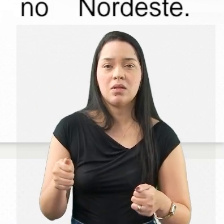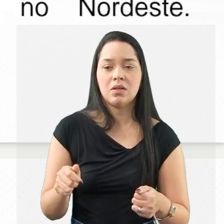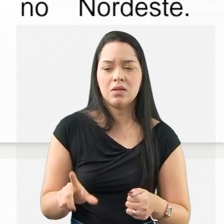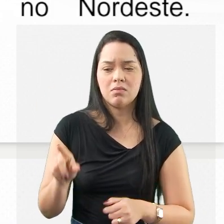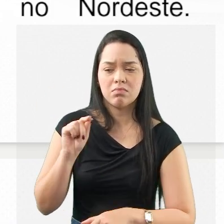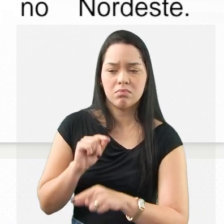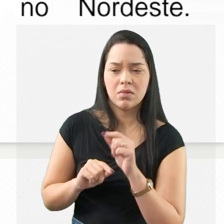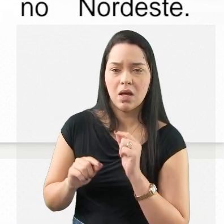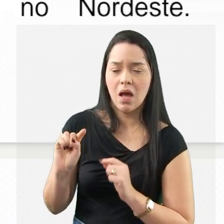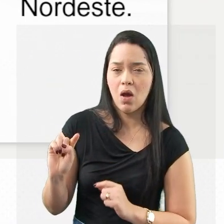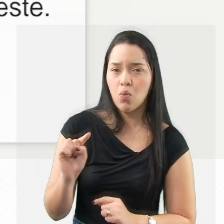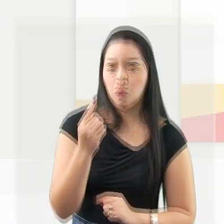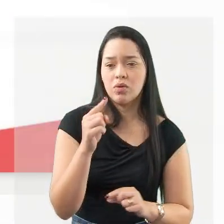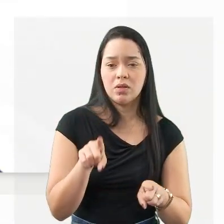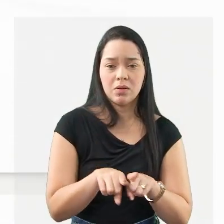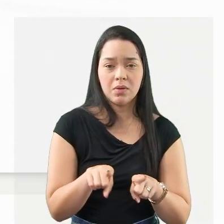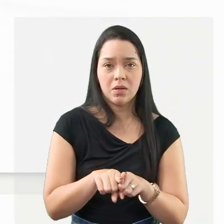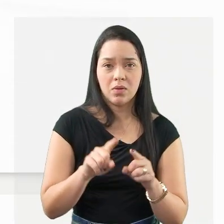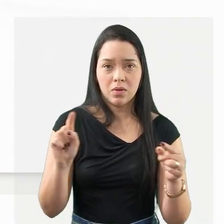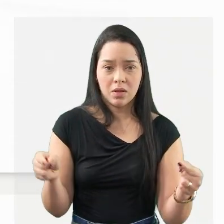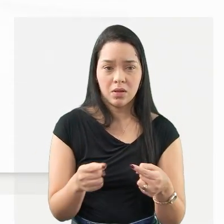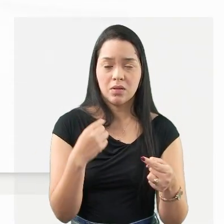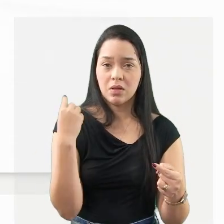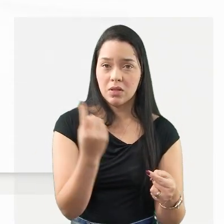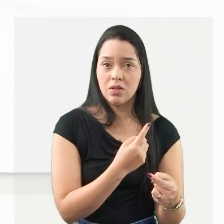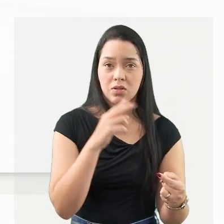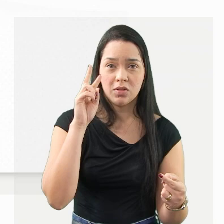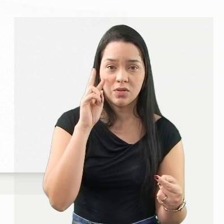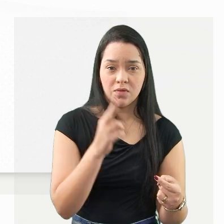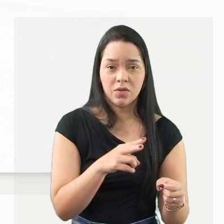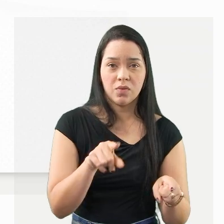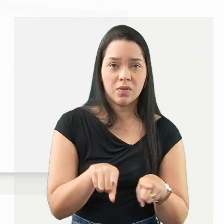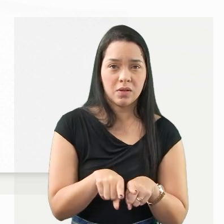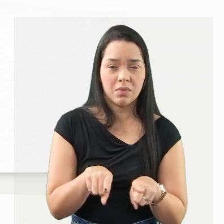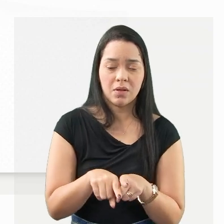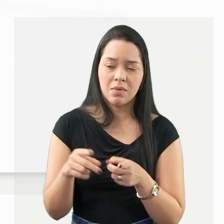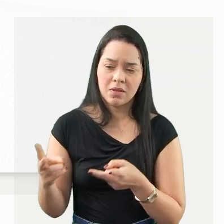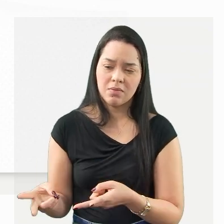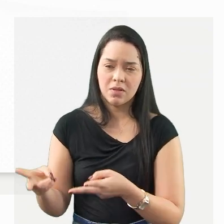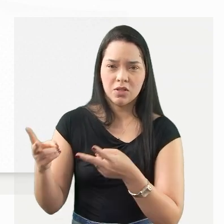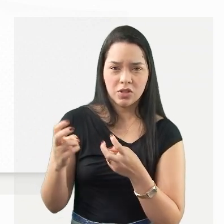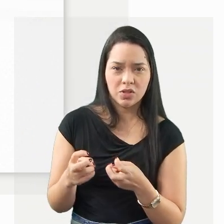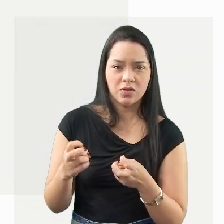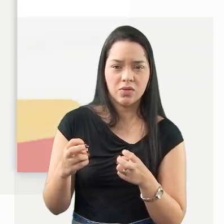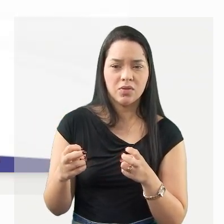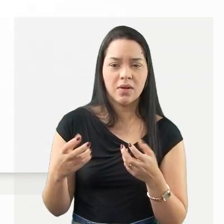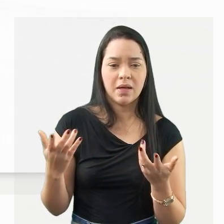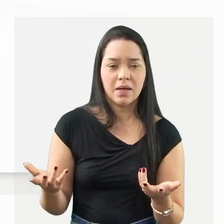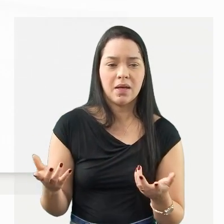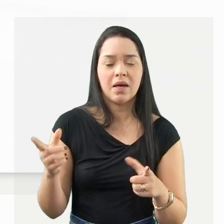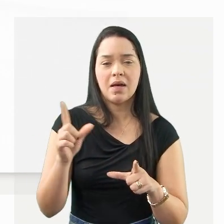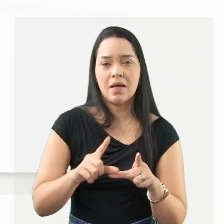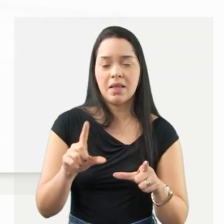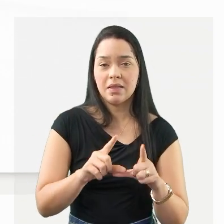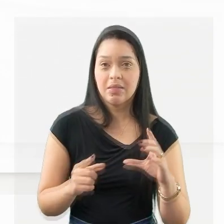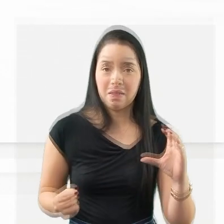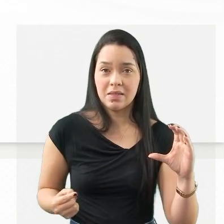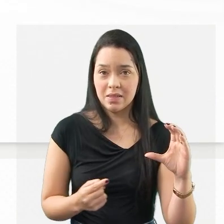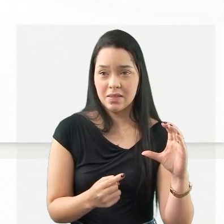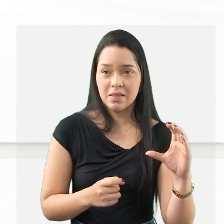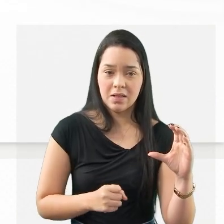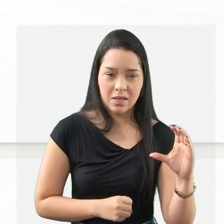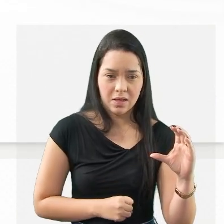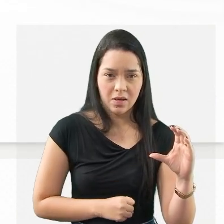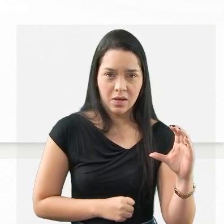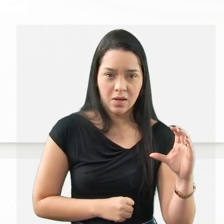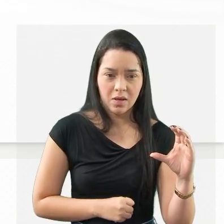vai ver que a única que está coerente com aquilo que a gente viu e com essa perspectiva mesmo do cordel é o que está na letra C, né? Que